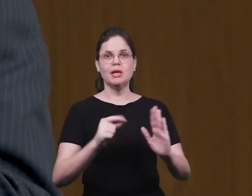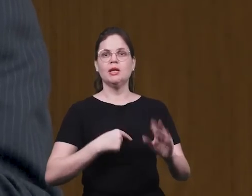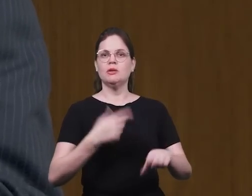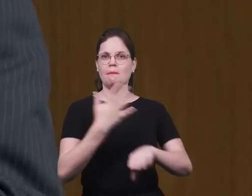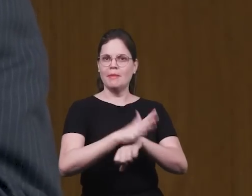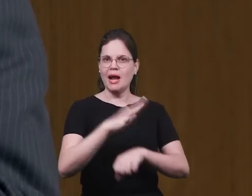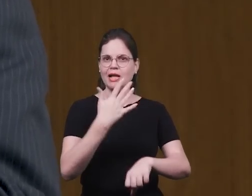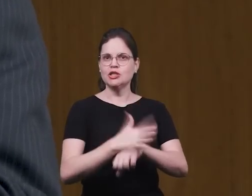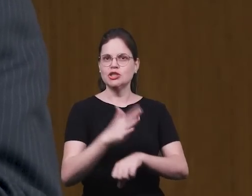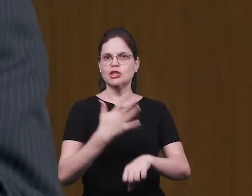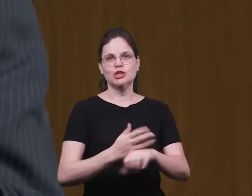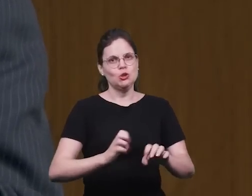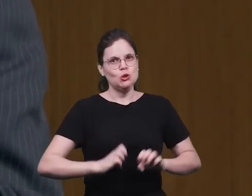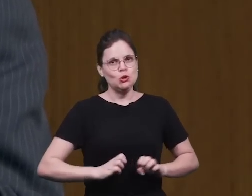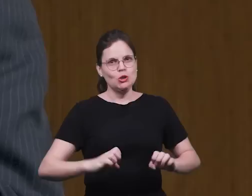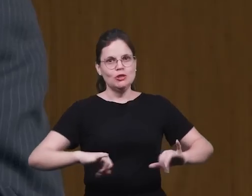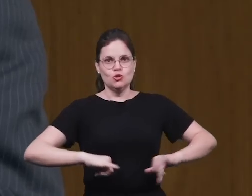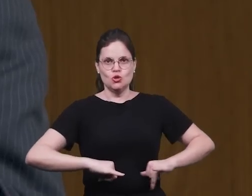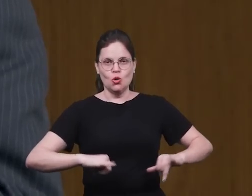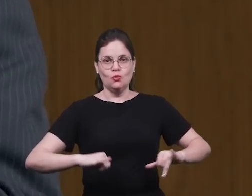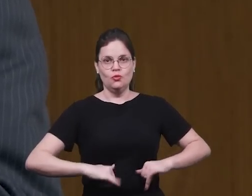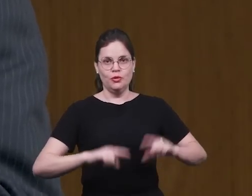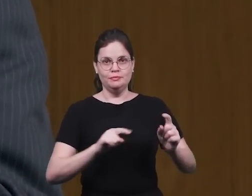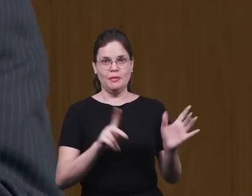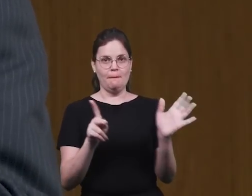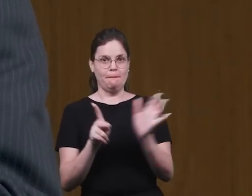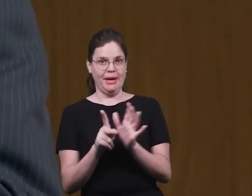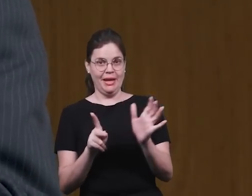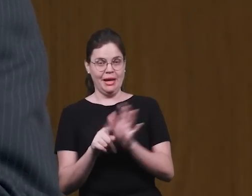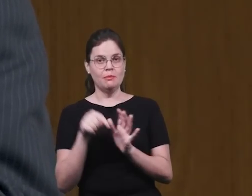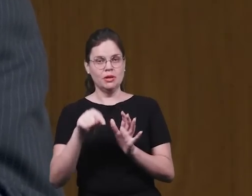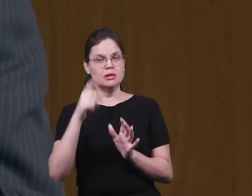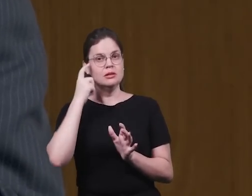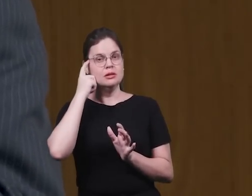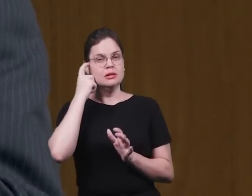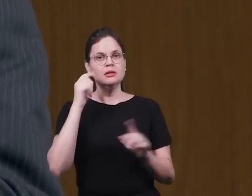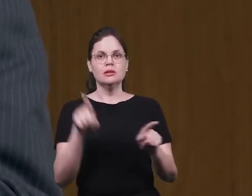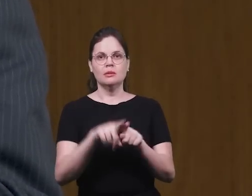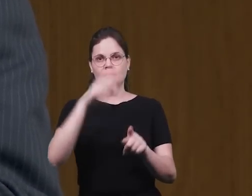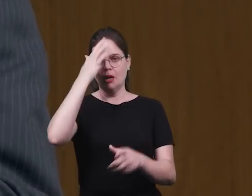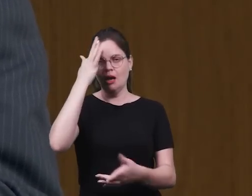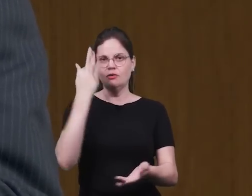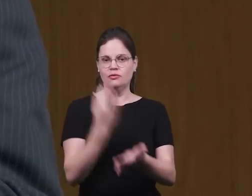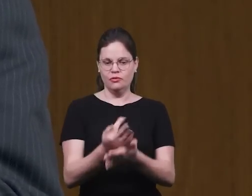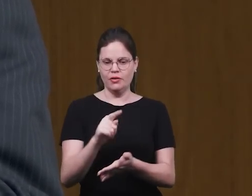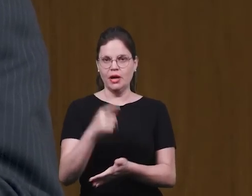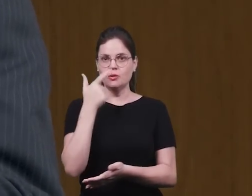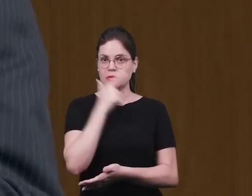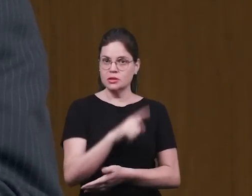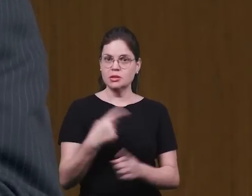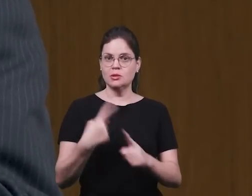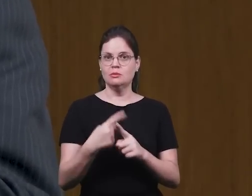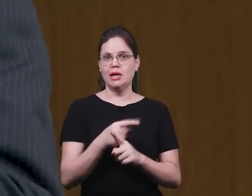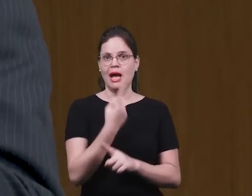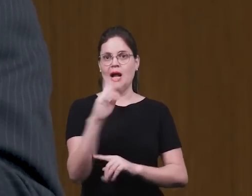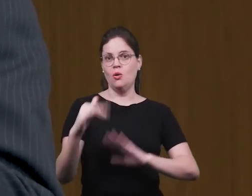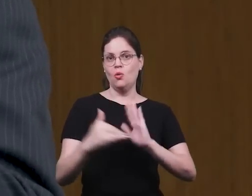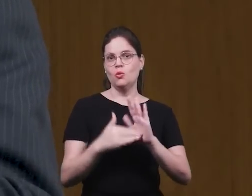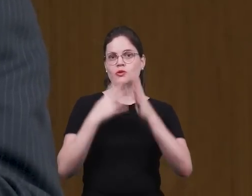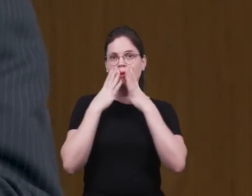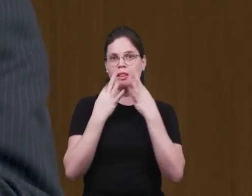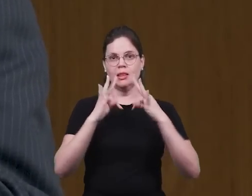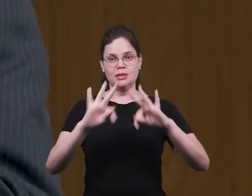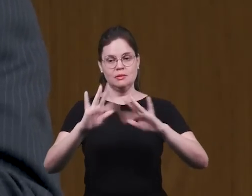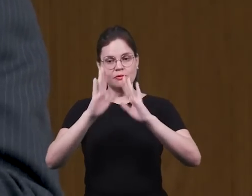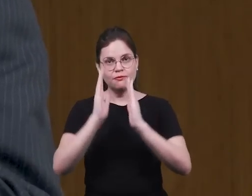também de transição, mas a fé perdurou até Pérgamo, porque ali a última testemunha da fé, testemunha de Jesus,